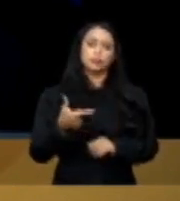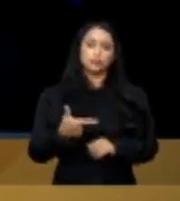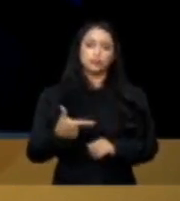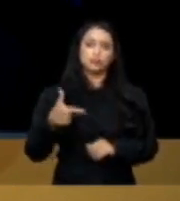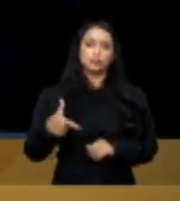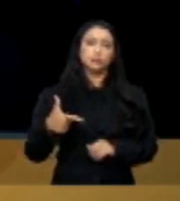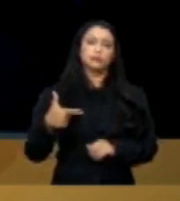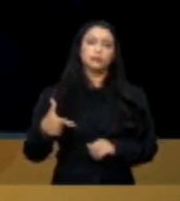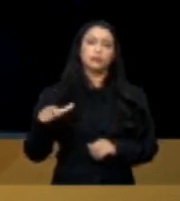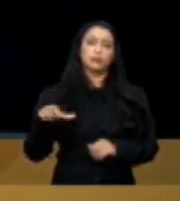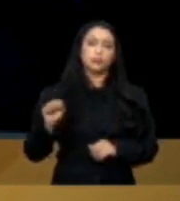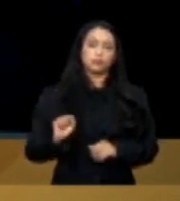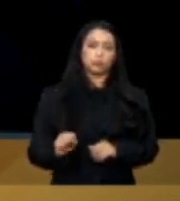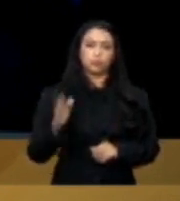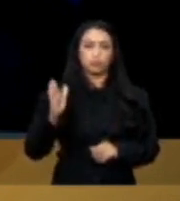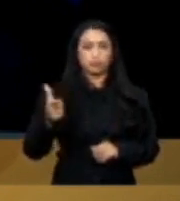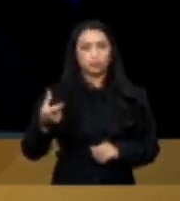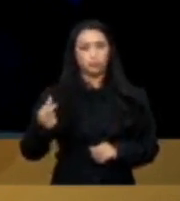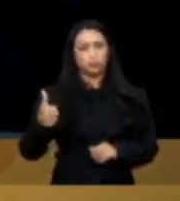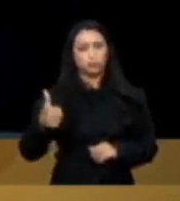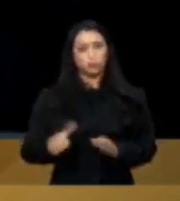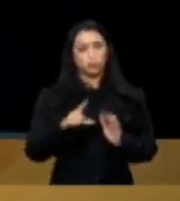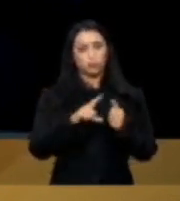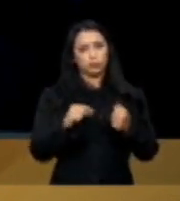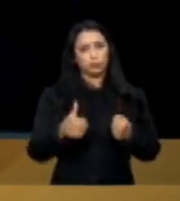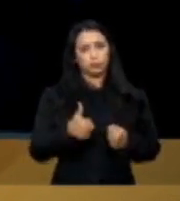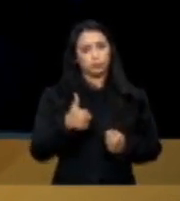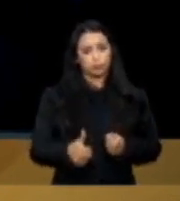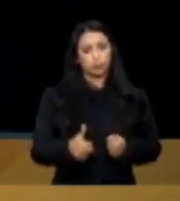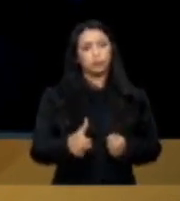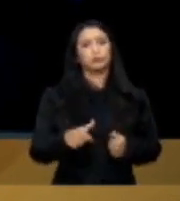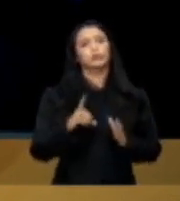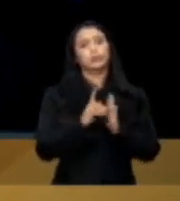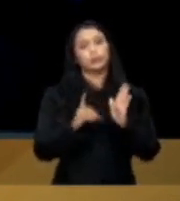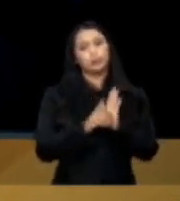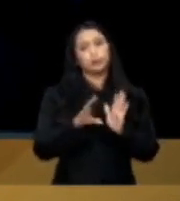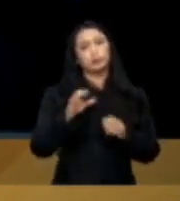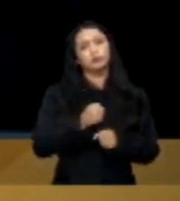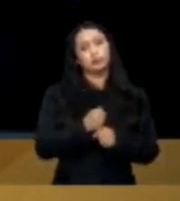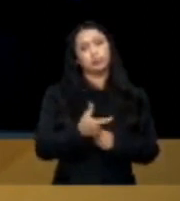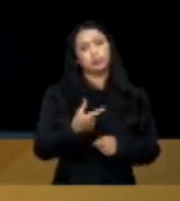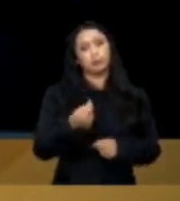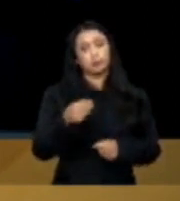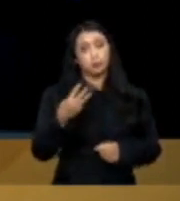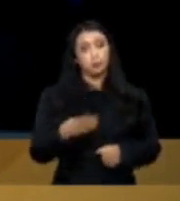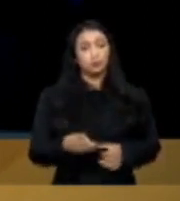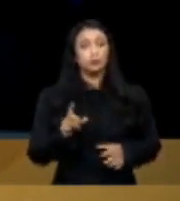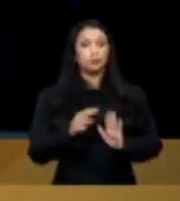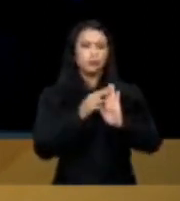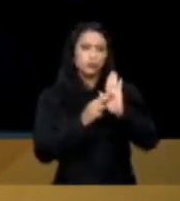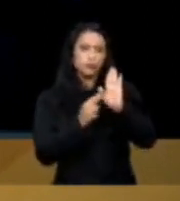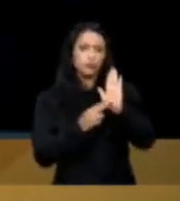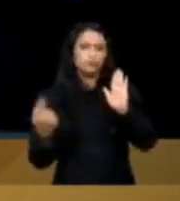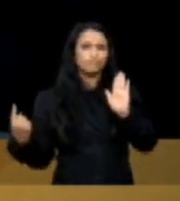2.228 de 2001 e o artigo 1º do decreto 4.945 de 2003, ao argumento de que tais